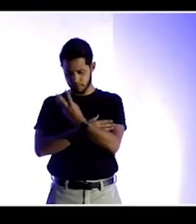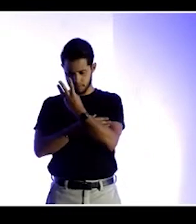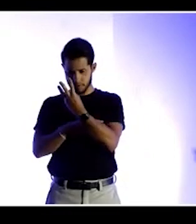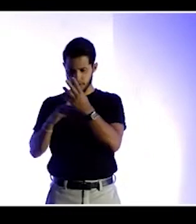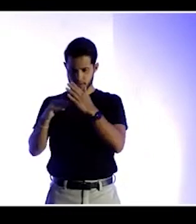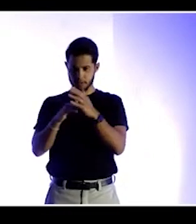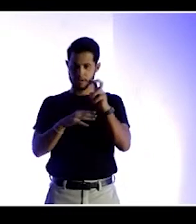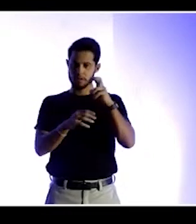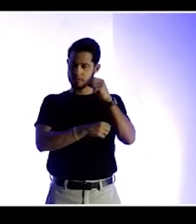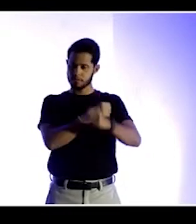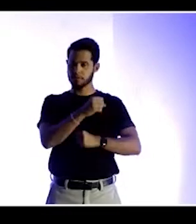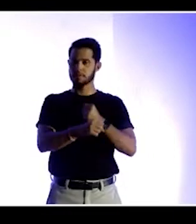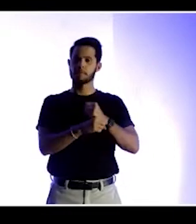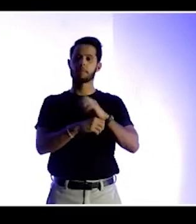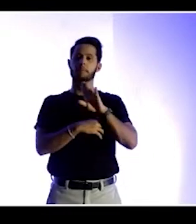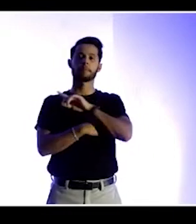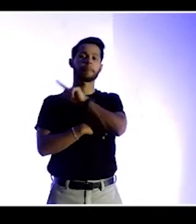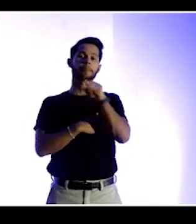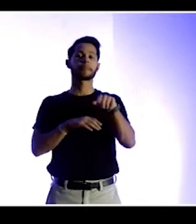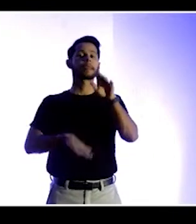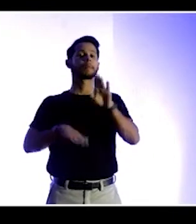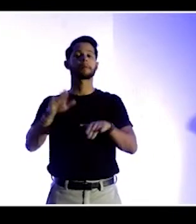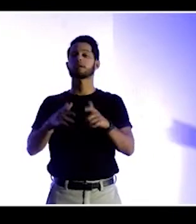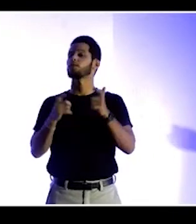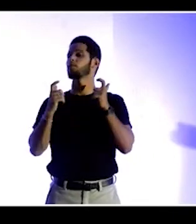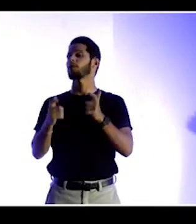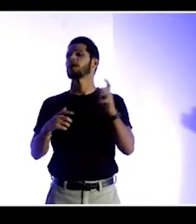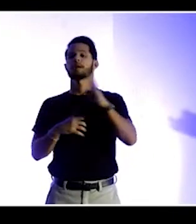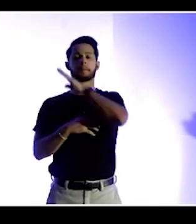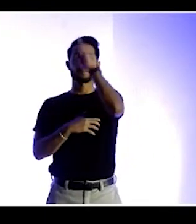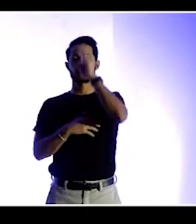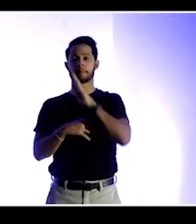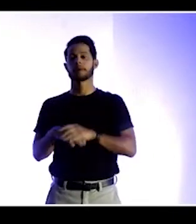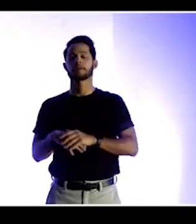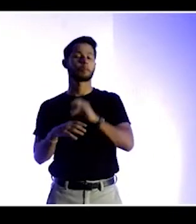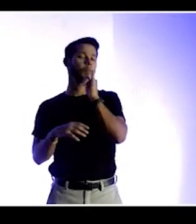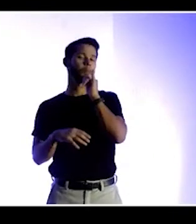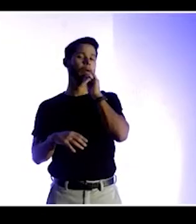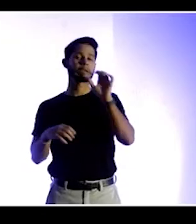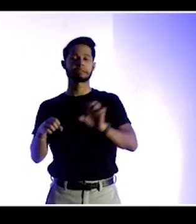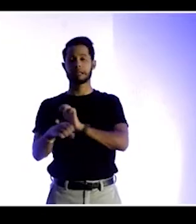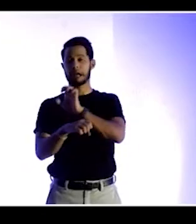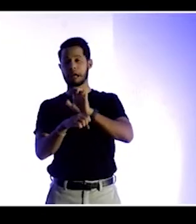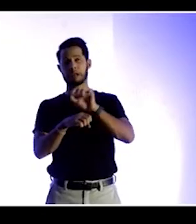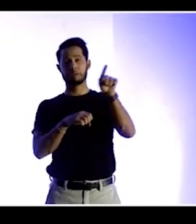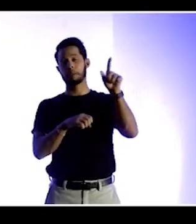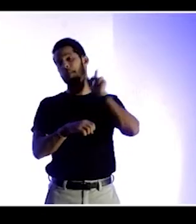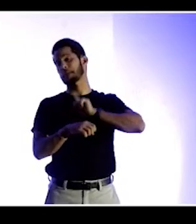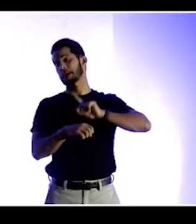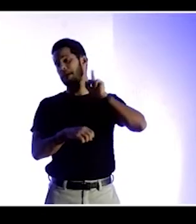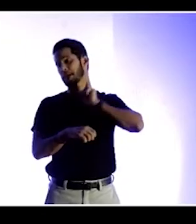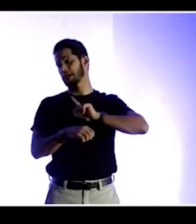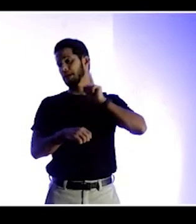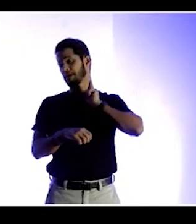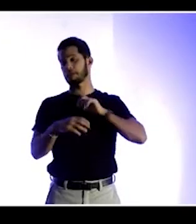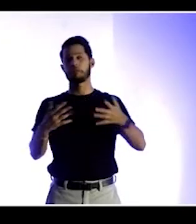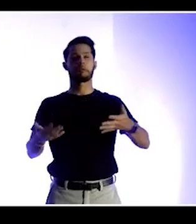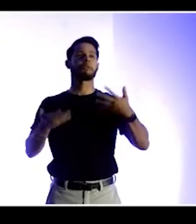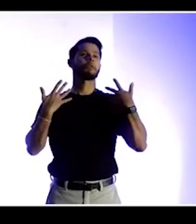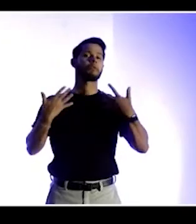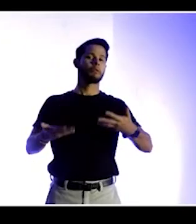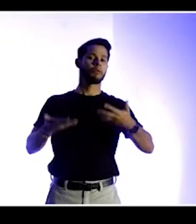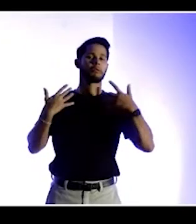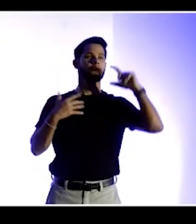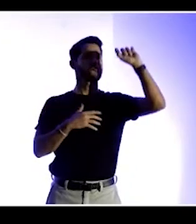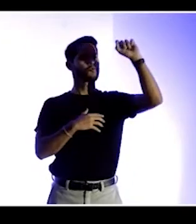de onde você está no Brasil. Se você está num lugar muito ensolarado, como no estado de Minas Gerais, por exemplo, e onde também a tarifa